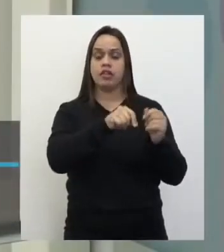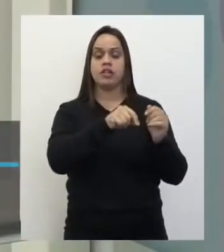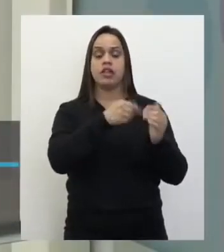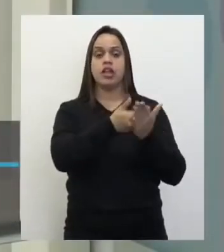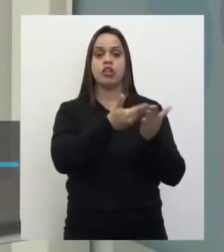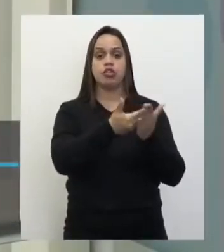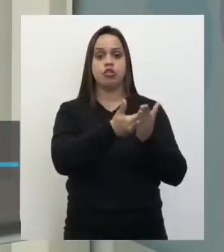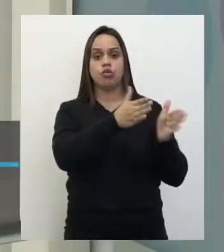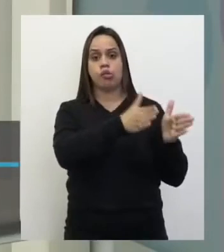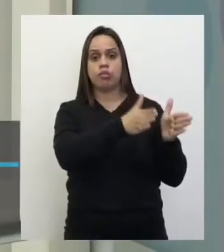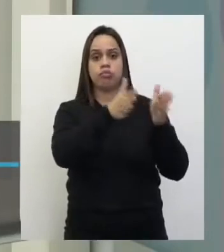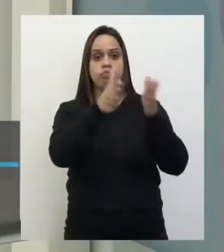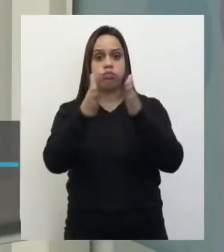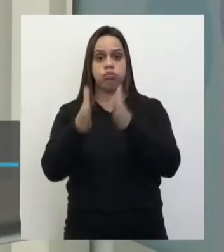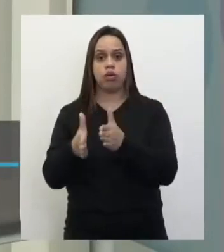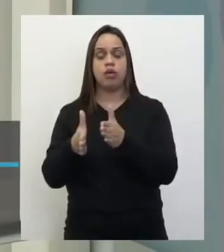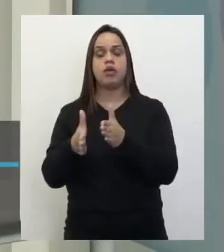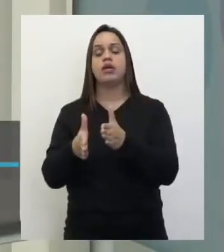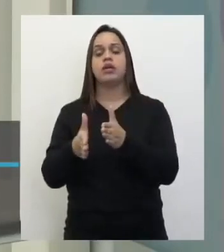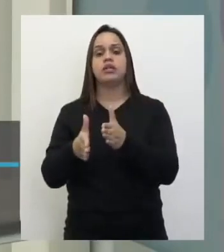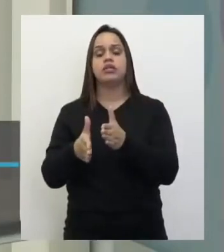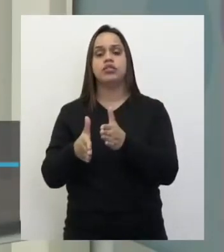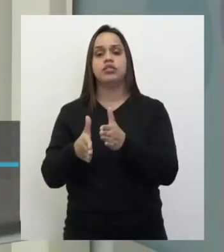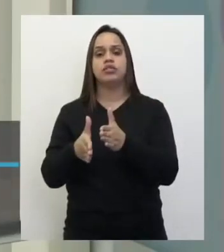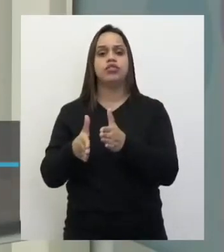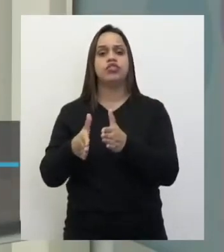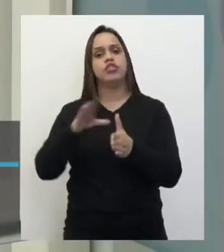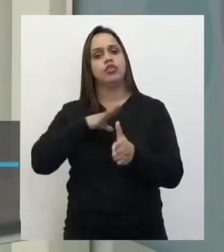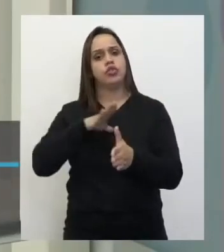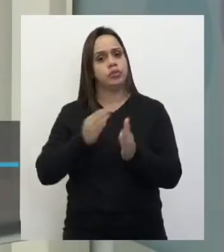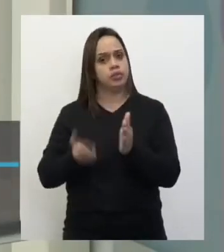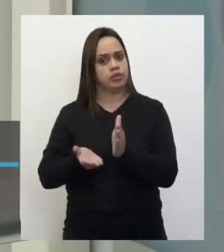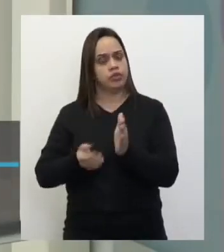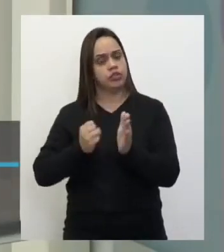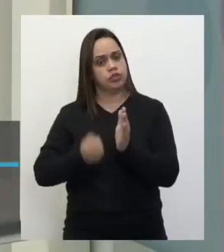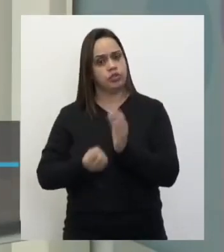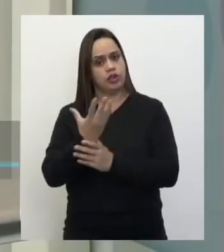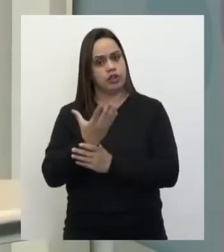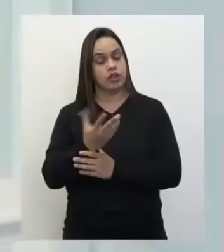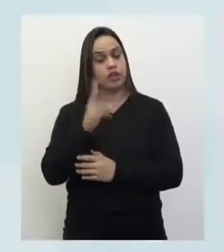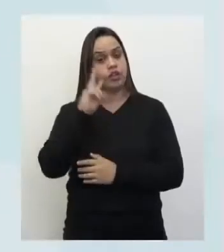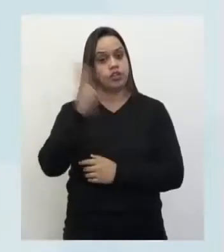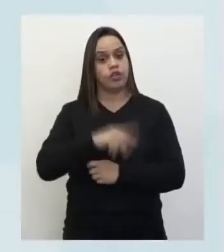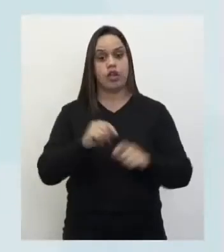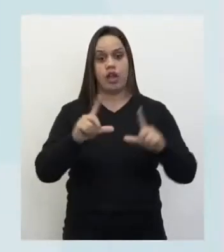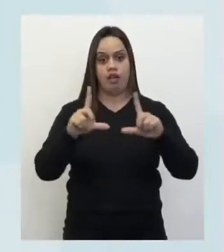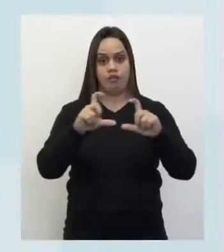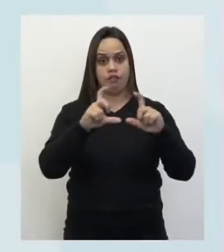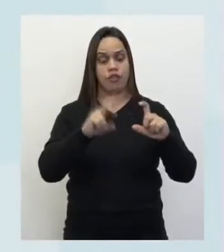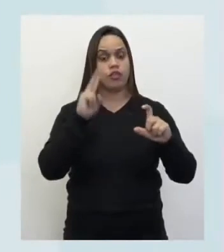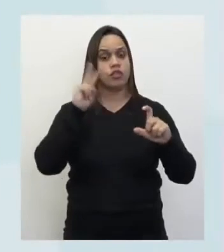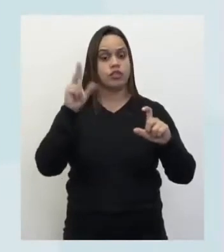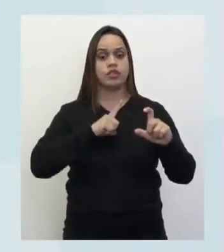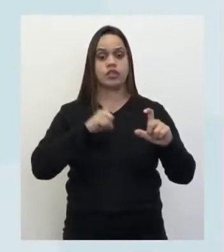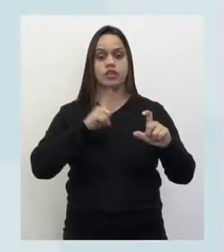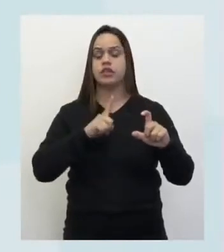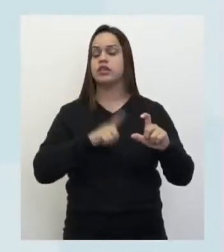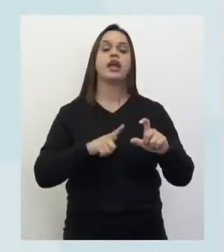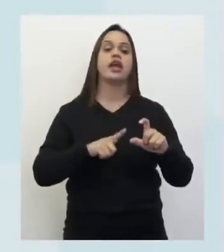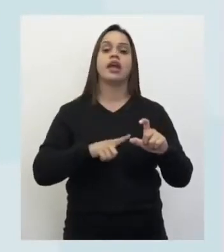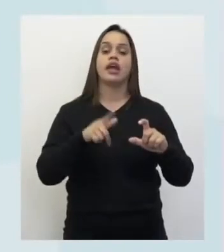de urbanização. Então, essa imagem você vê essas construções, né, que tem esse padrão